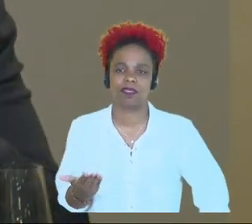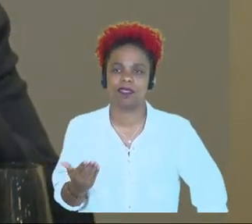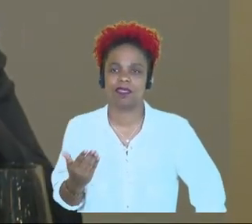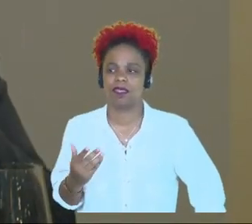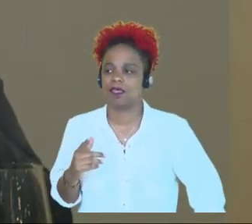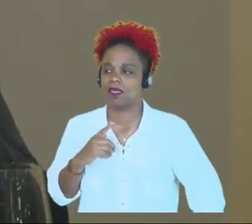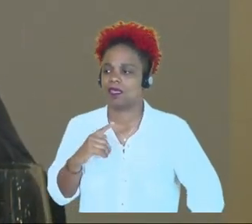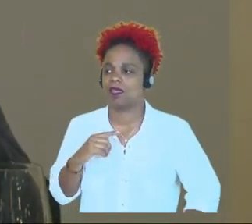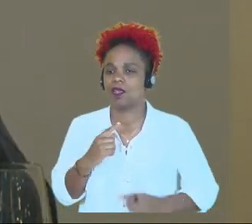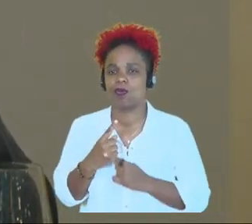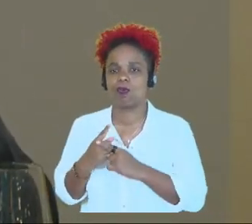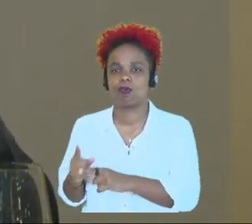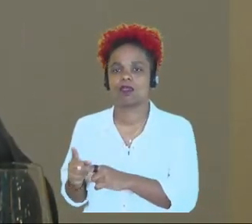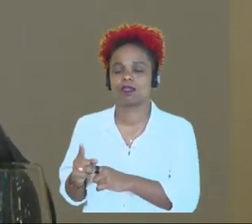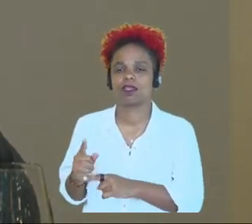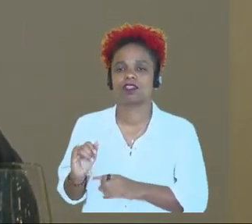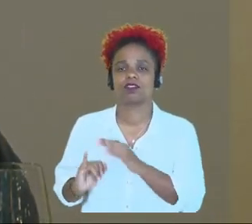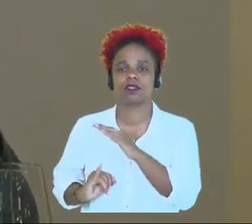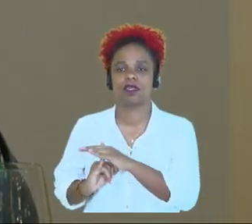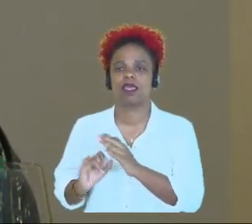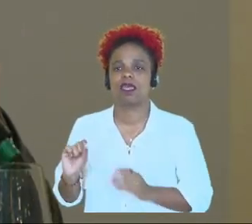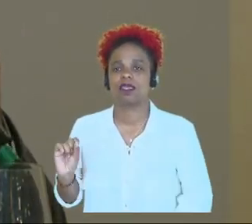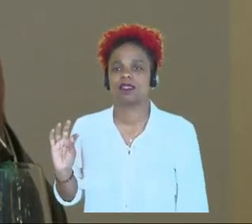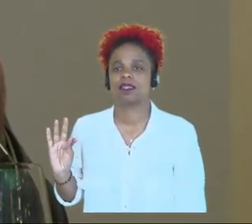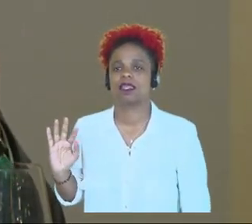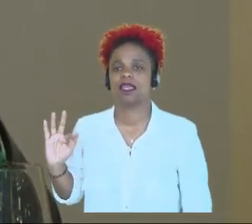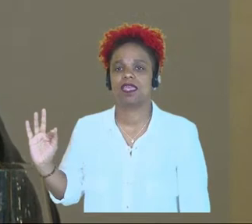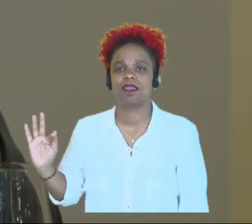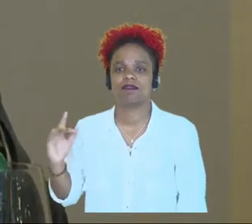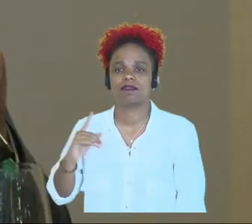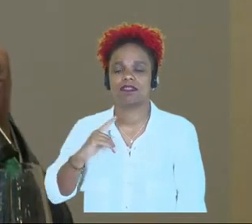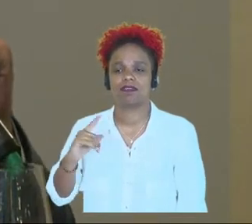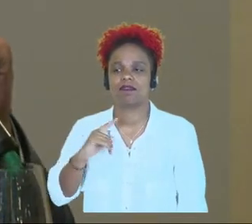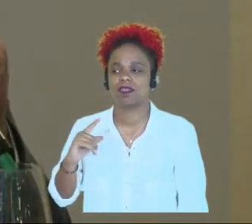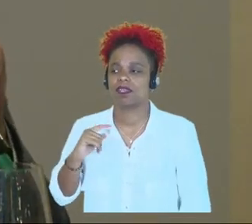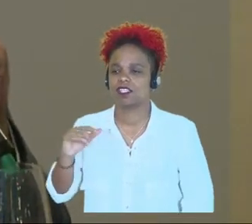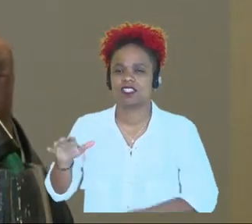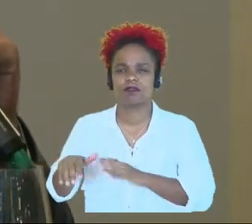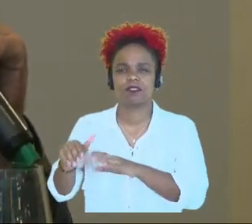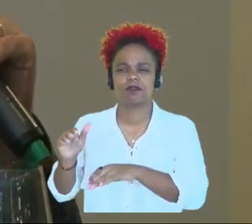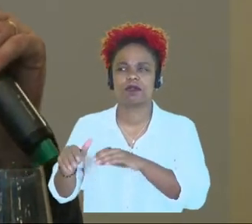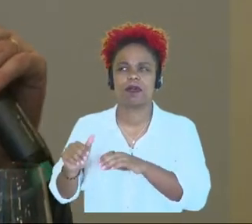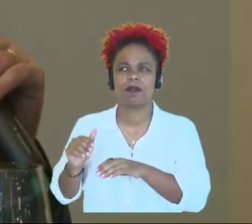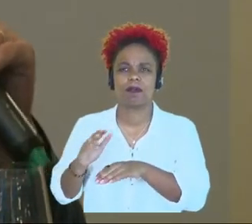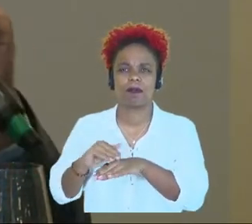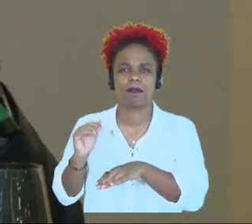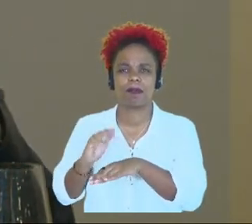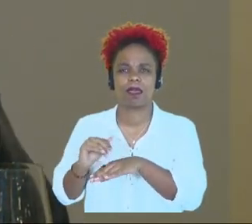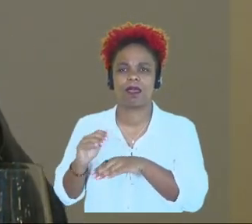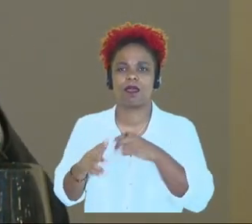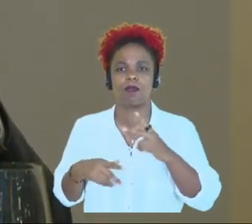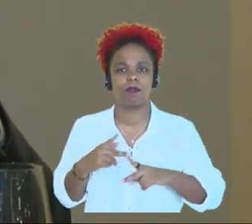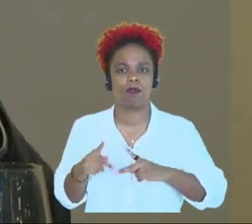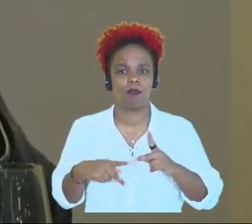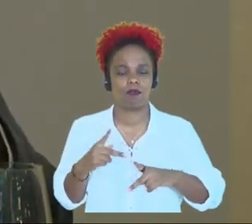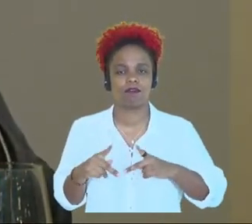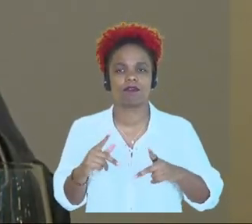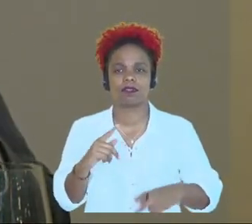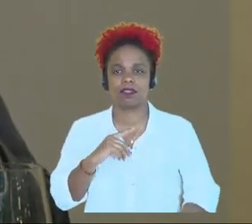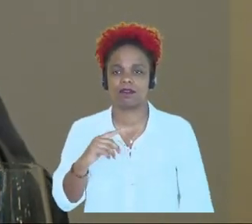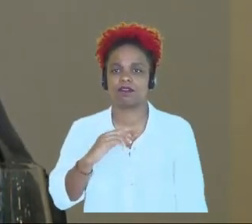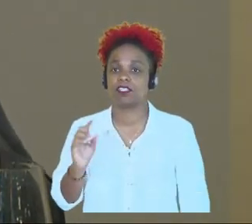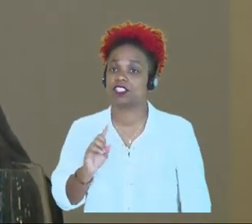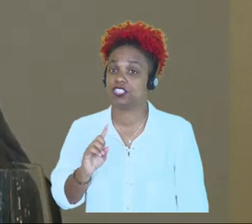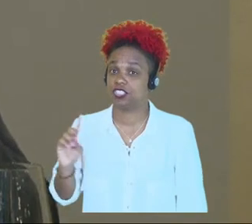contra a instituição STF. Né? Então, essa evocação do povo o tempo inteiro é uma característica do populismo, é uma característica do populismo de direita